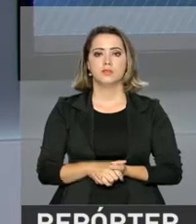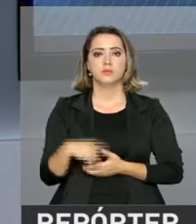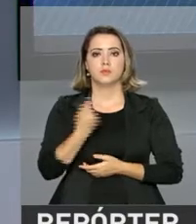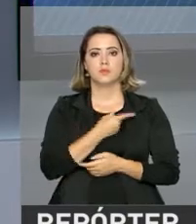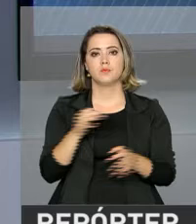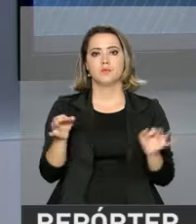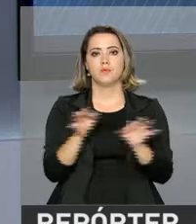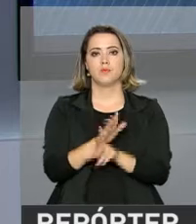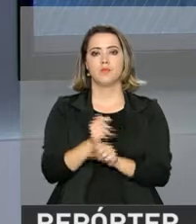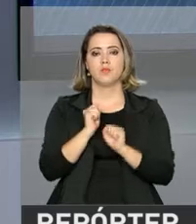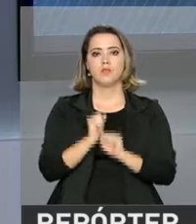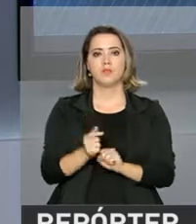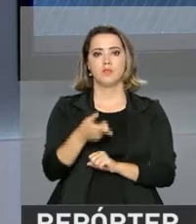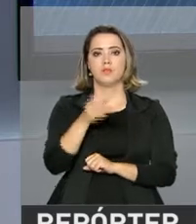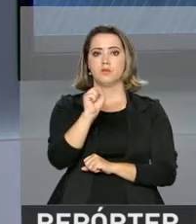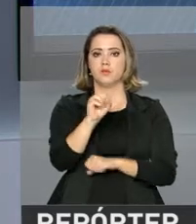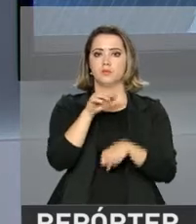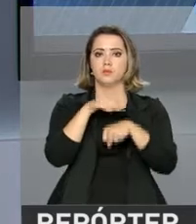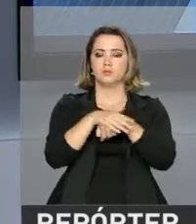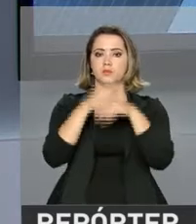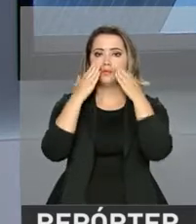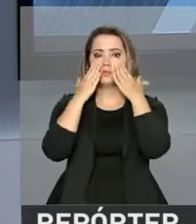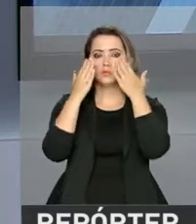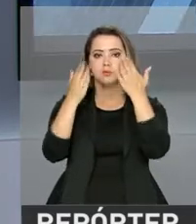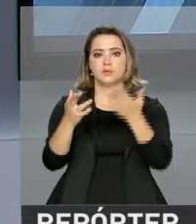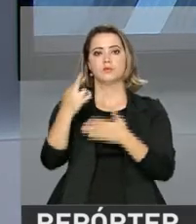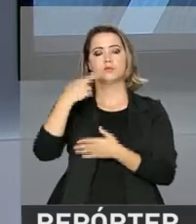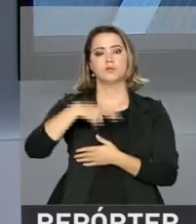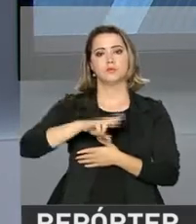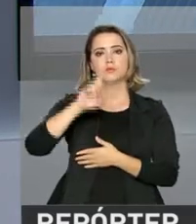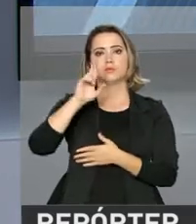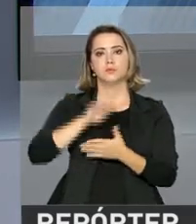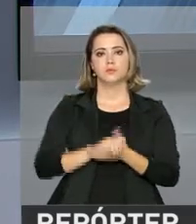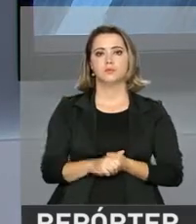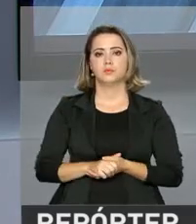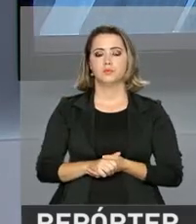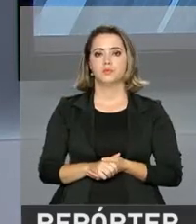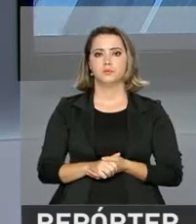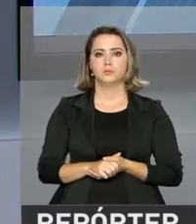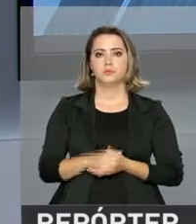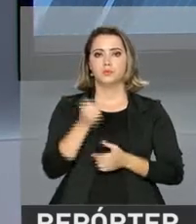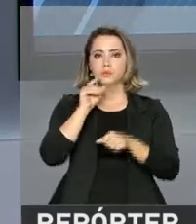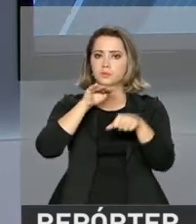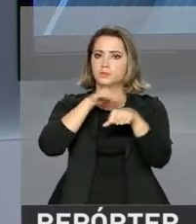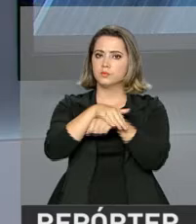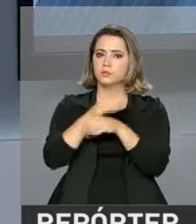Nós ficamos por aqui. Voltamos às 8 da noite na próxima edição do Repórter NBR.